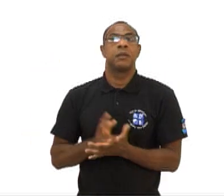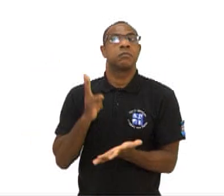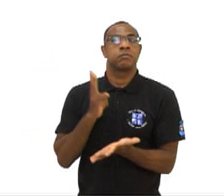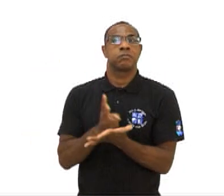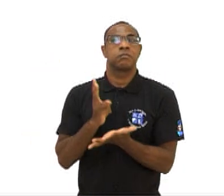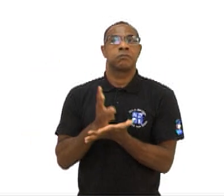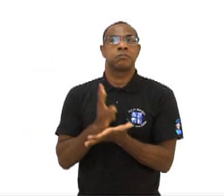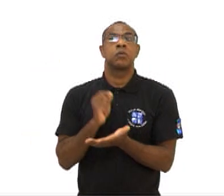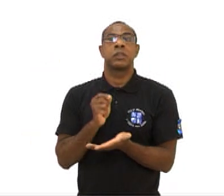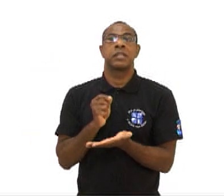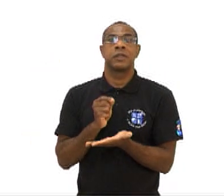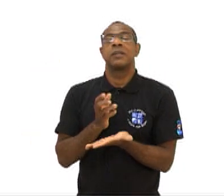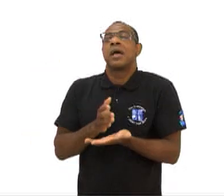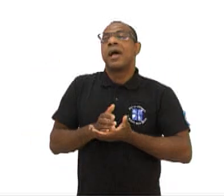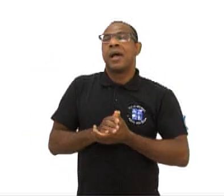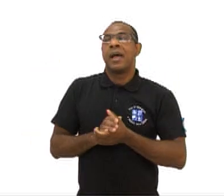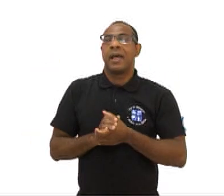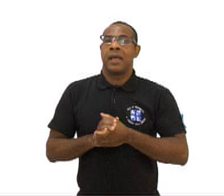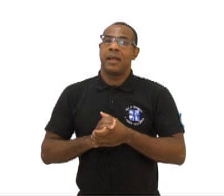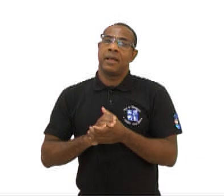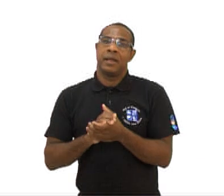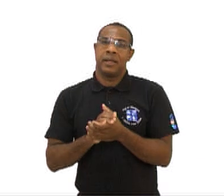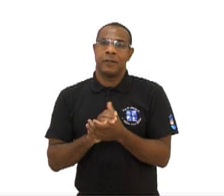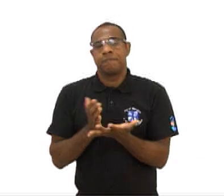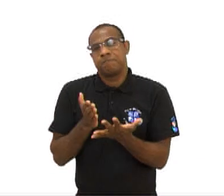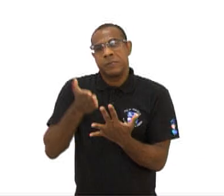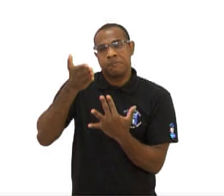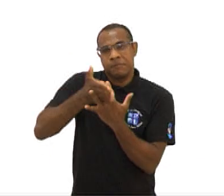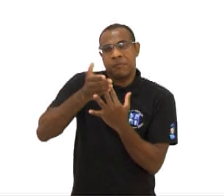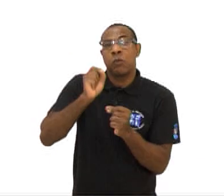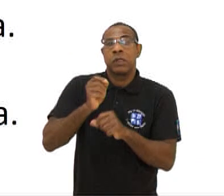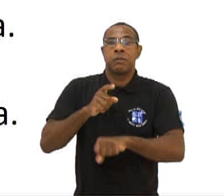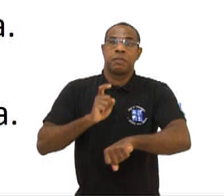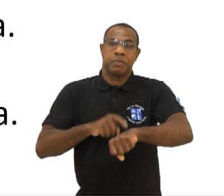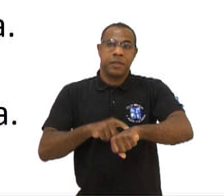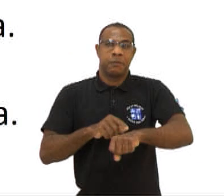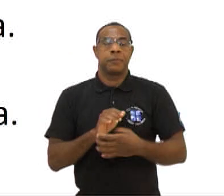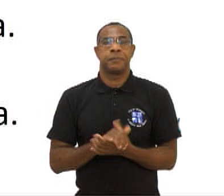de tempo. Então, medir aí as suas velocidades, certo?